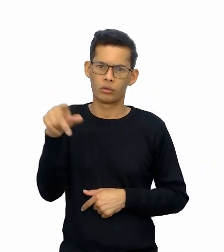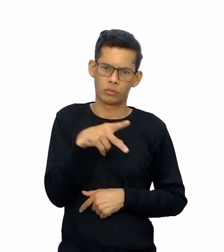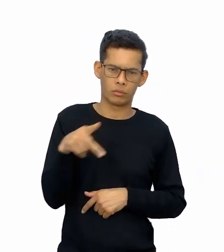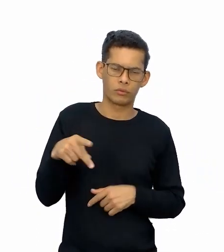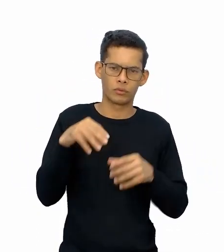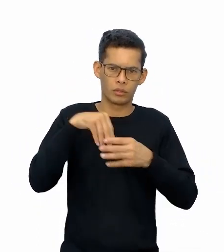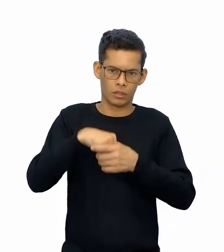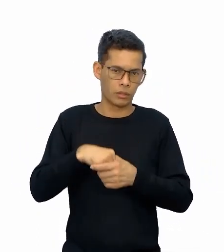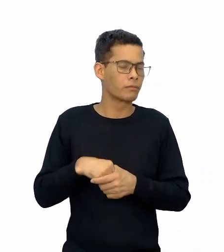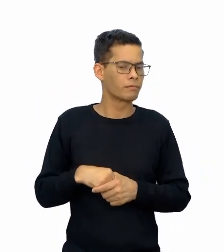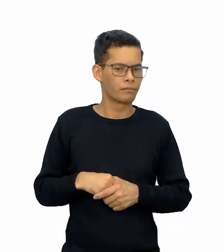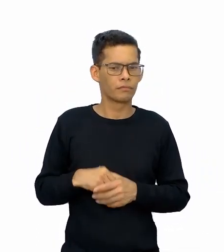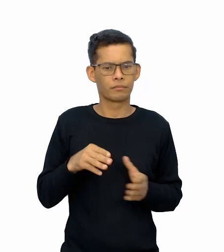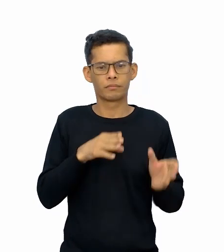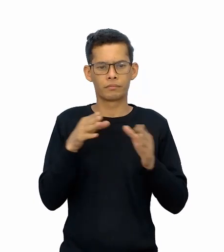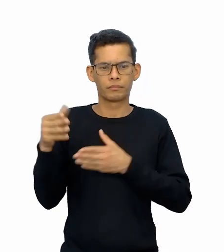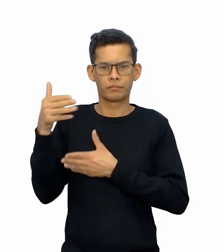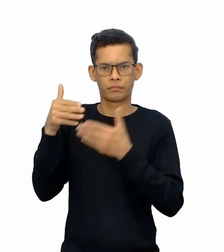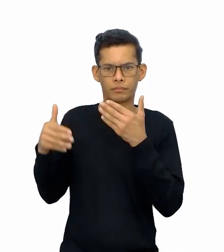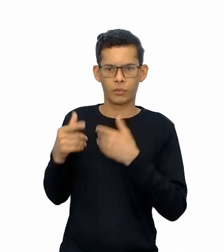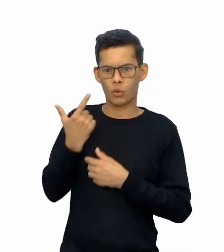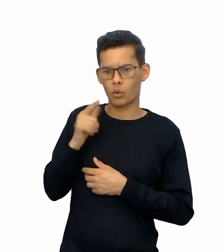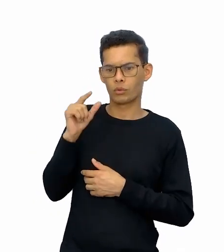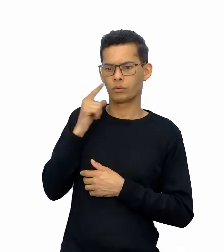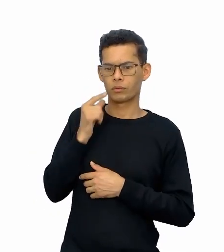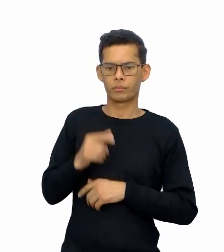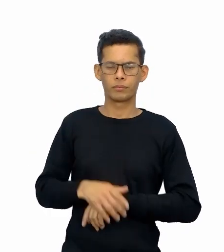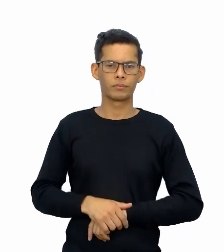execução. Seguindo,